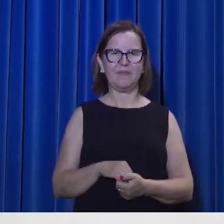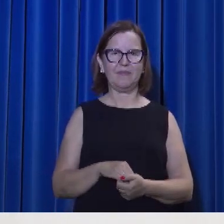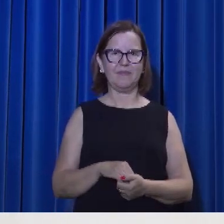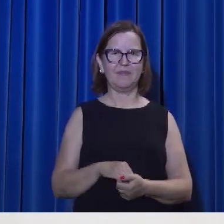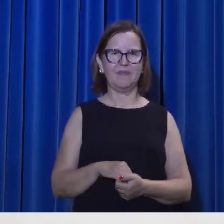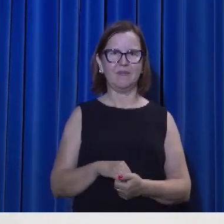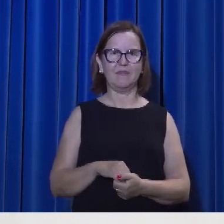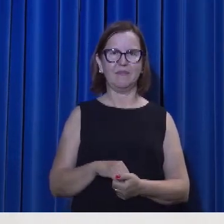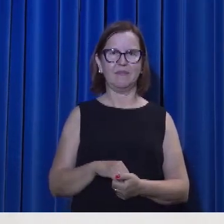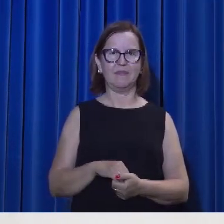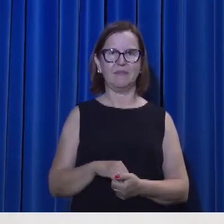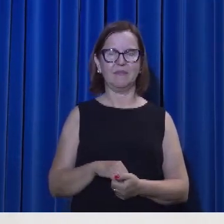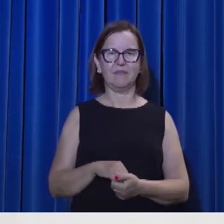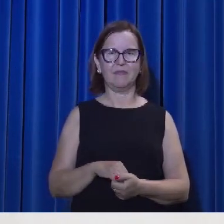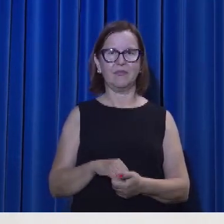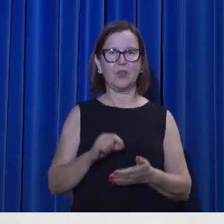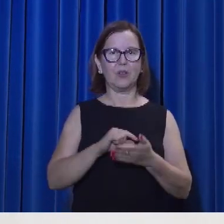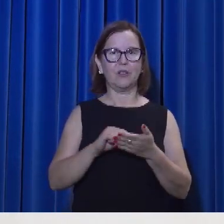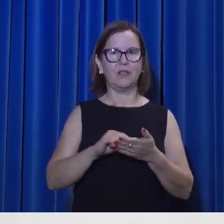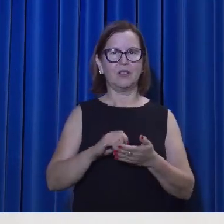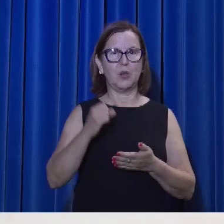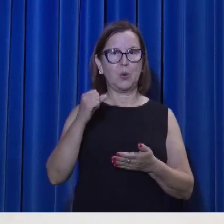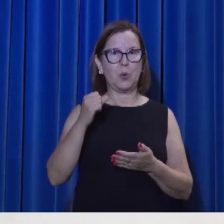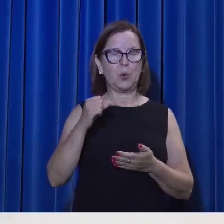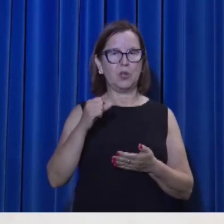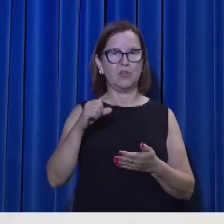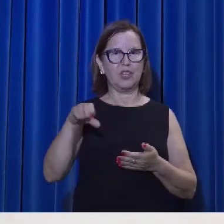Olha o que diz agora o verso 8 e o 9.